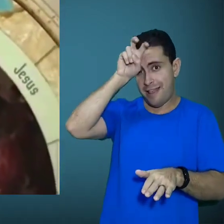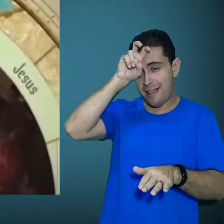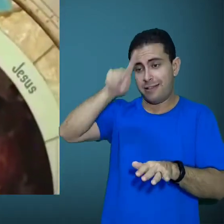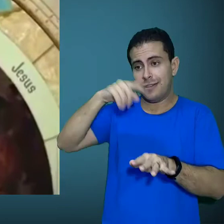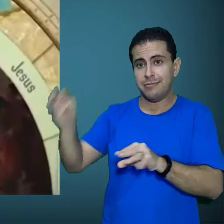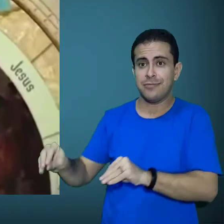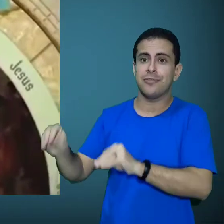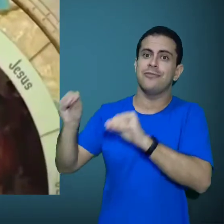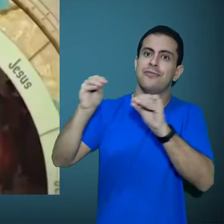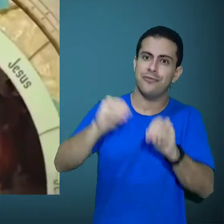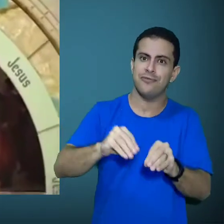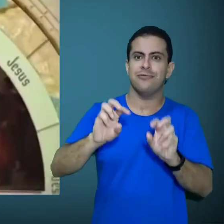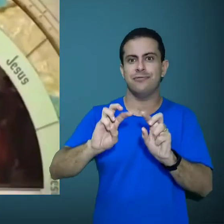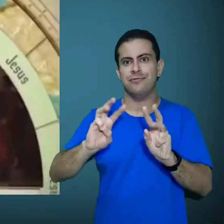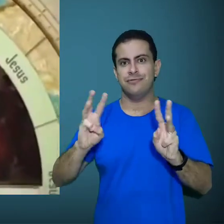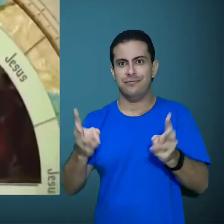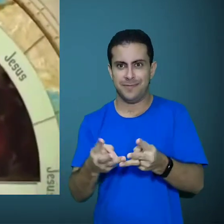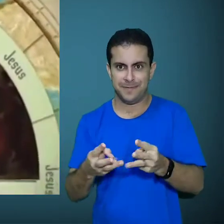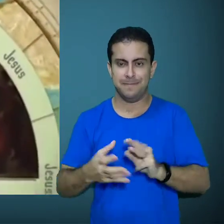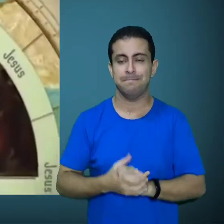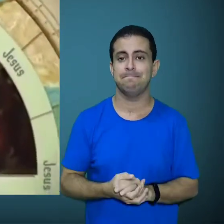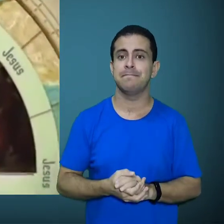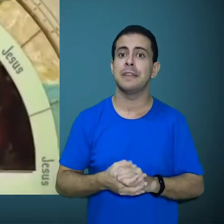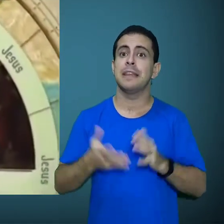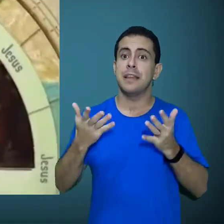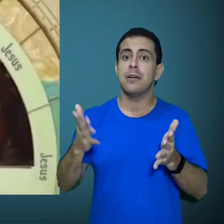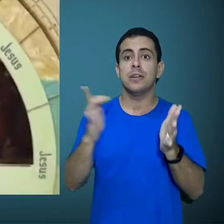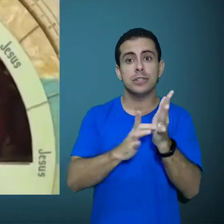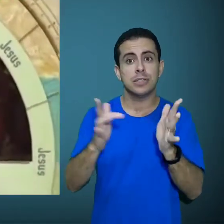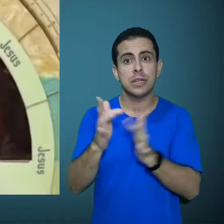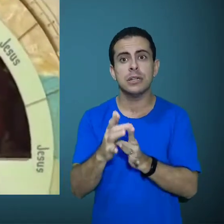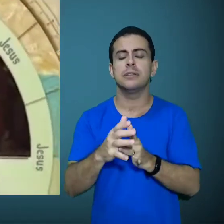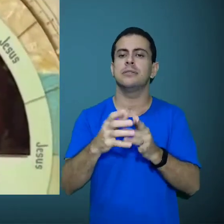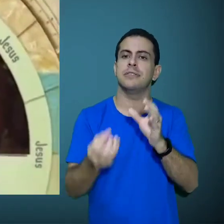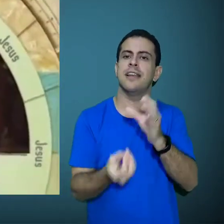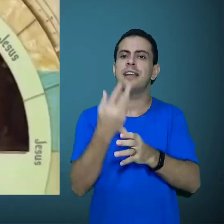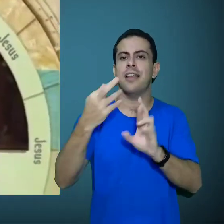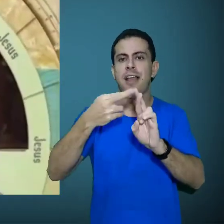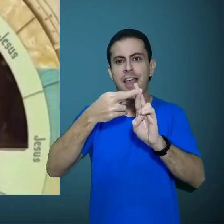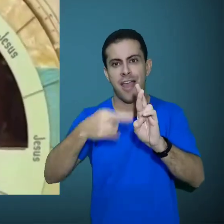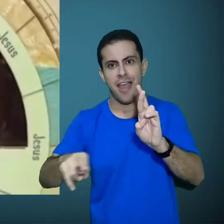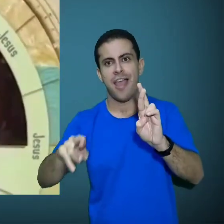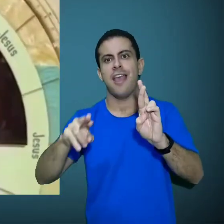eram um caminho para alcançar o reino dos céus. Com essas ideias, Jesus